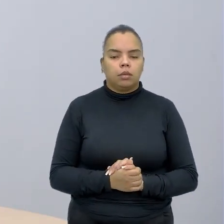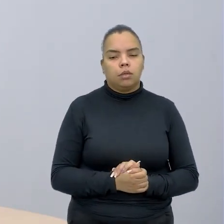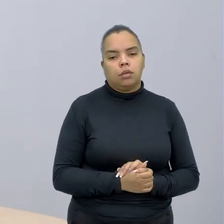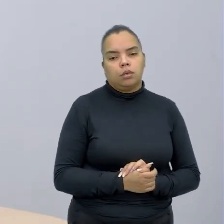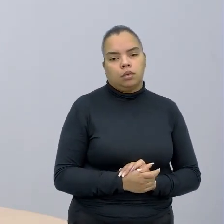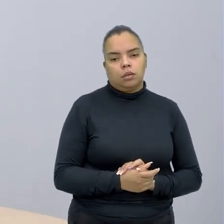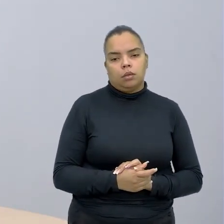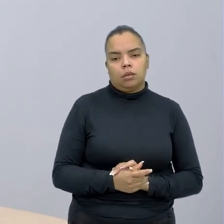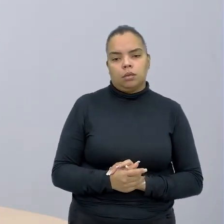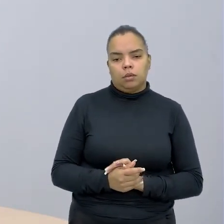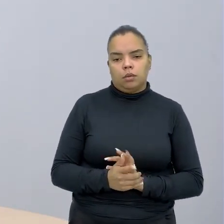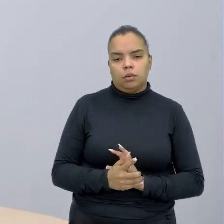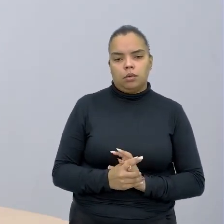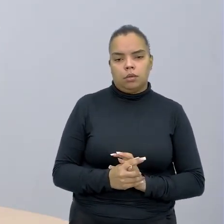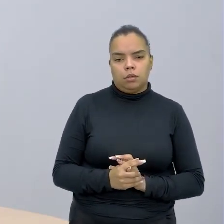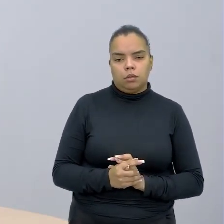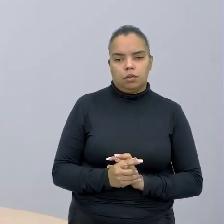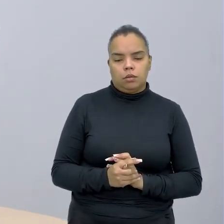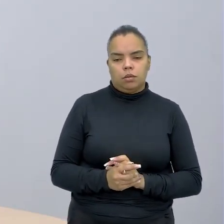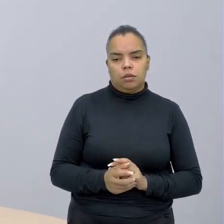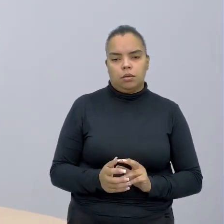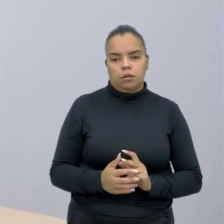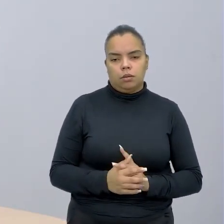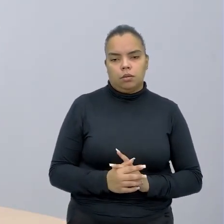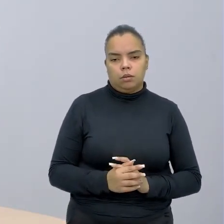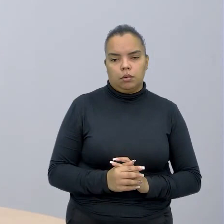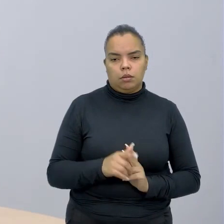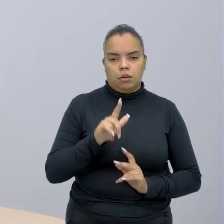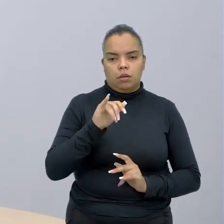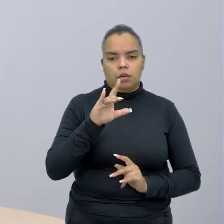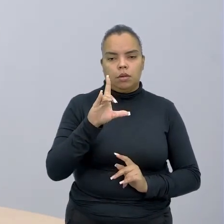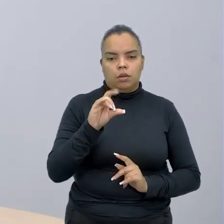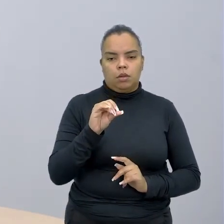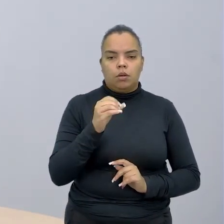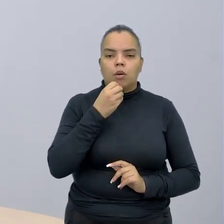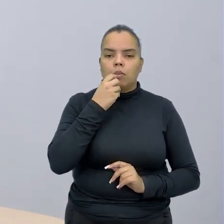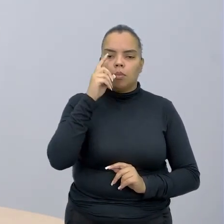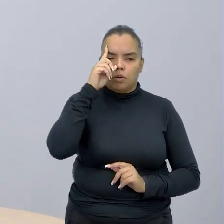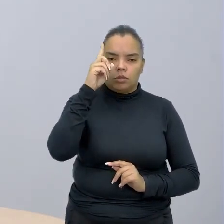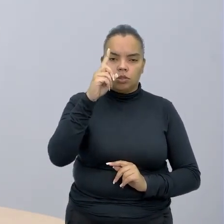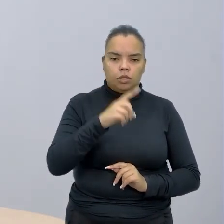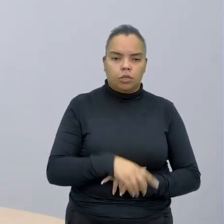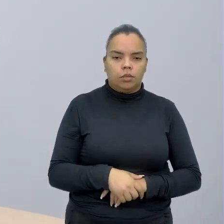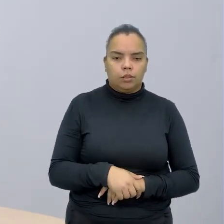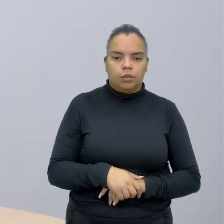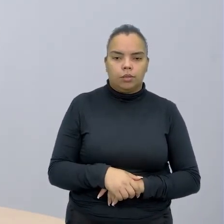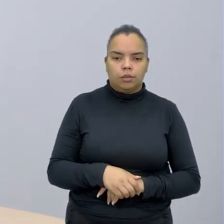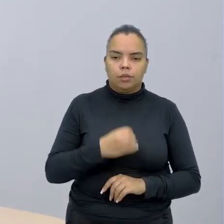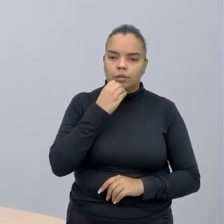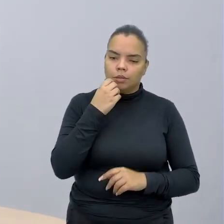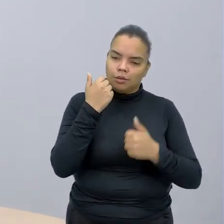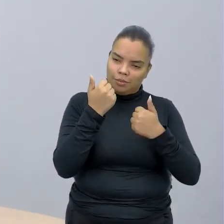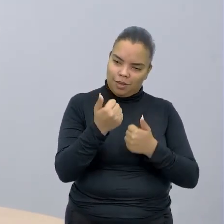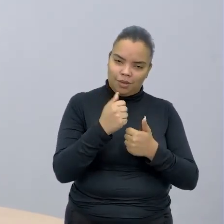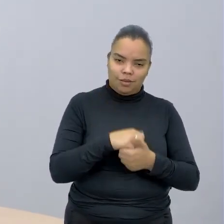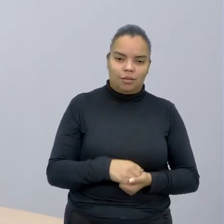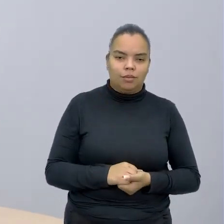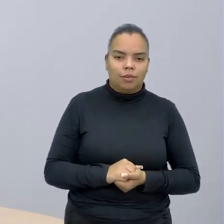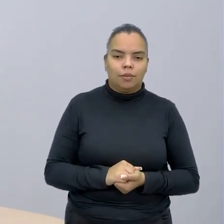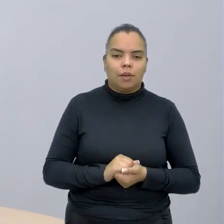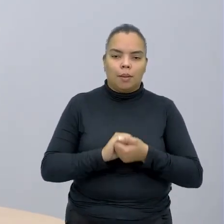o Leonilson falando resíduos e o Lino fala bom dia Lino, bem, parabéns aqui